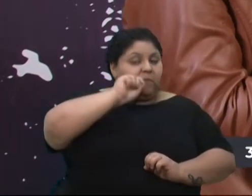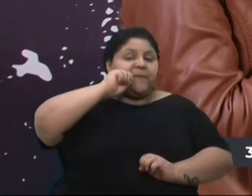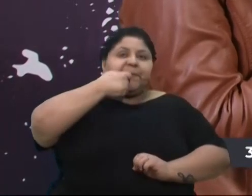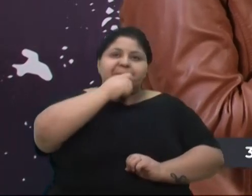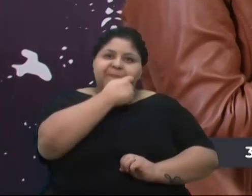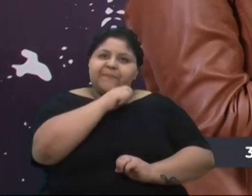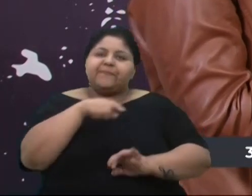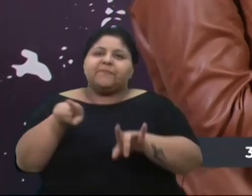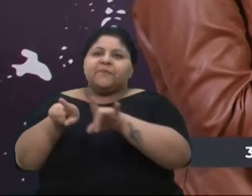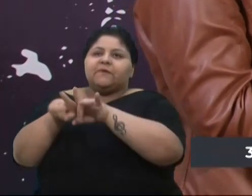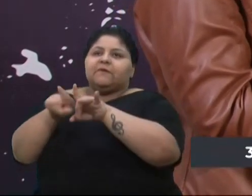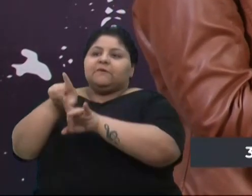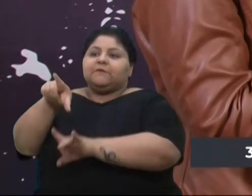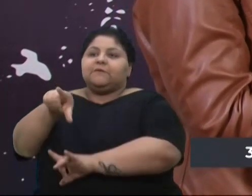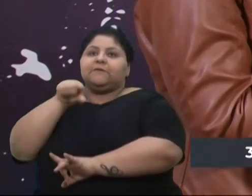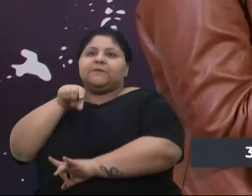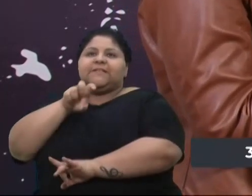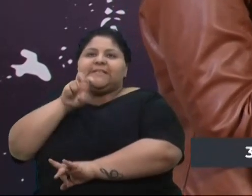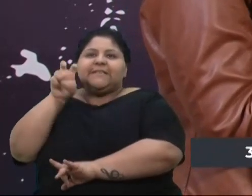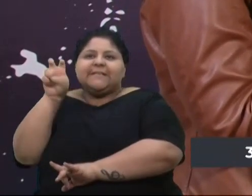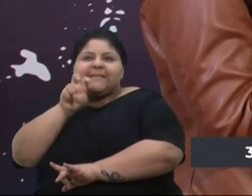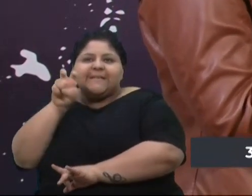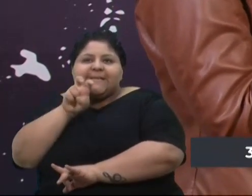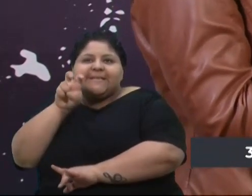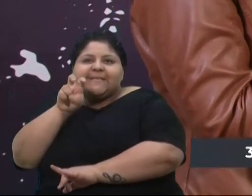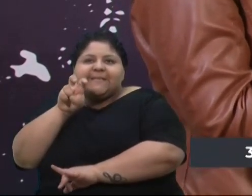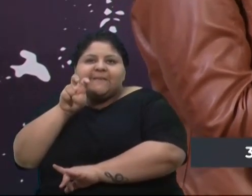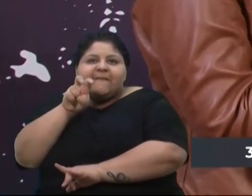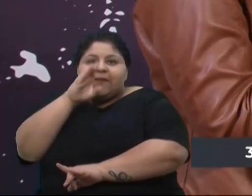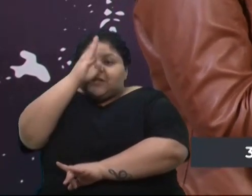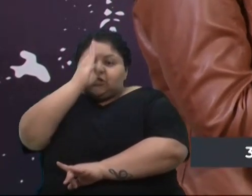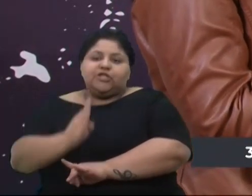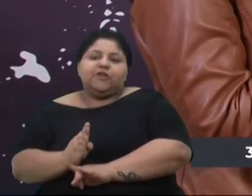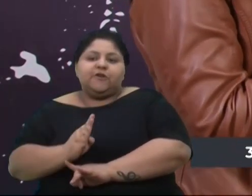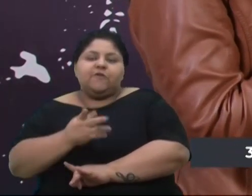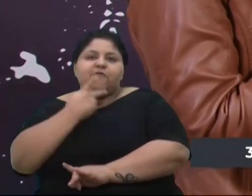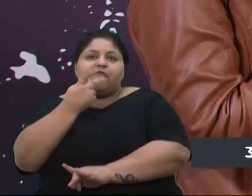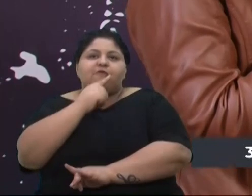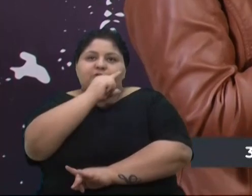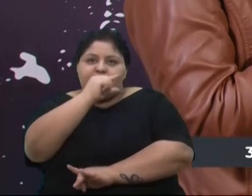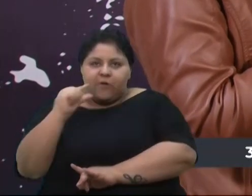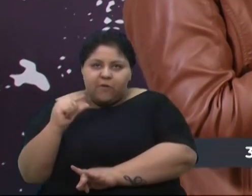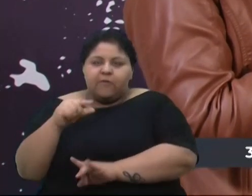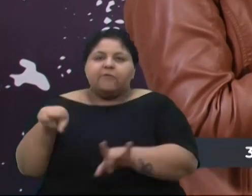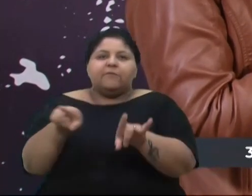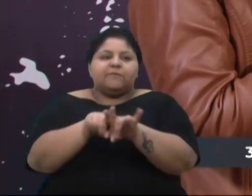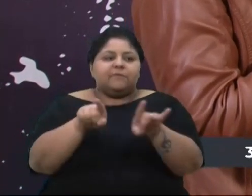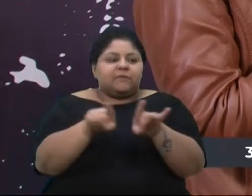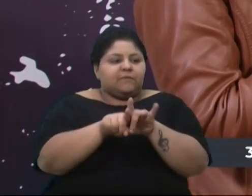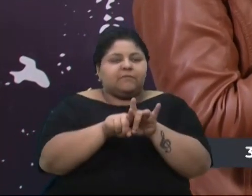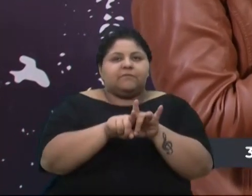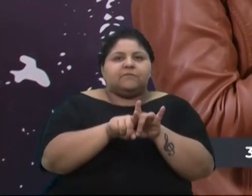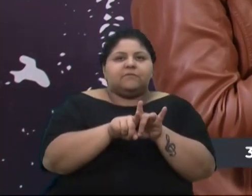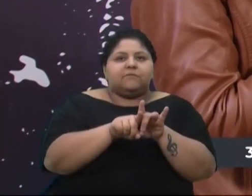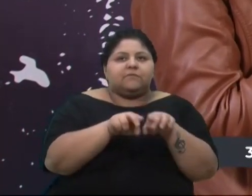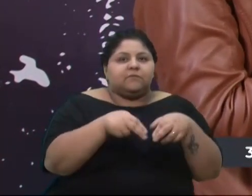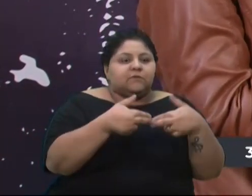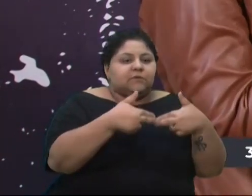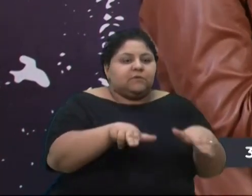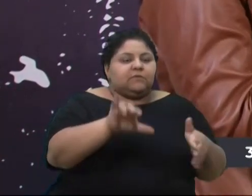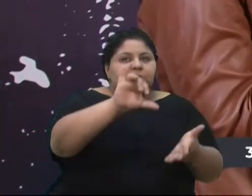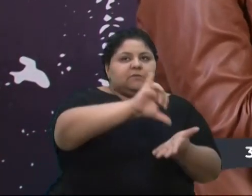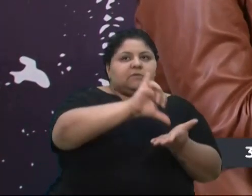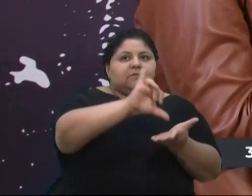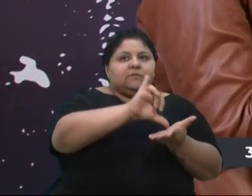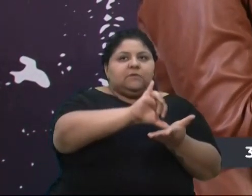Odontologia e sobre a sua eleição pela 5ª vez consecutiva. Vamos falar um pouco sobre isso e também sobre a inauguração do Centro